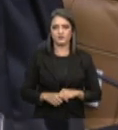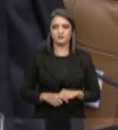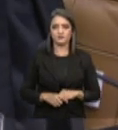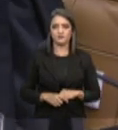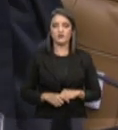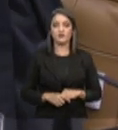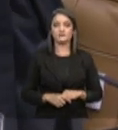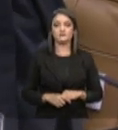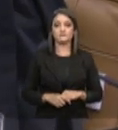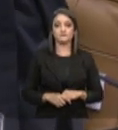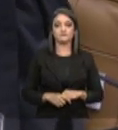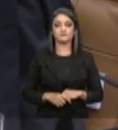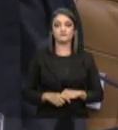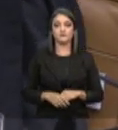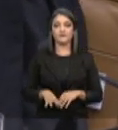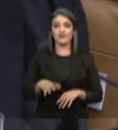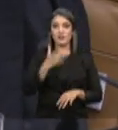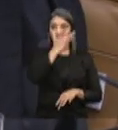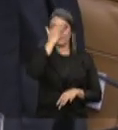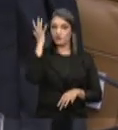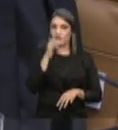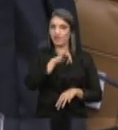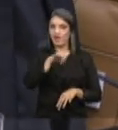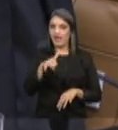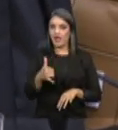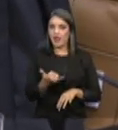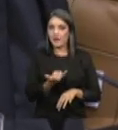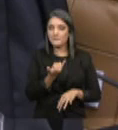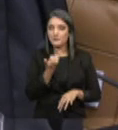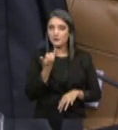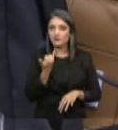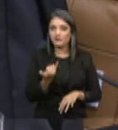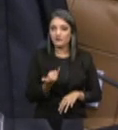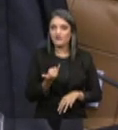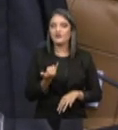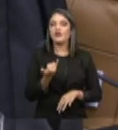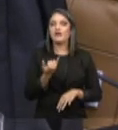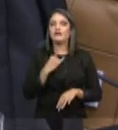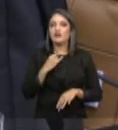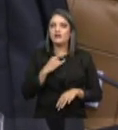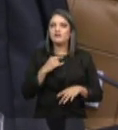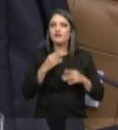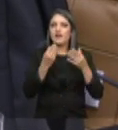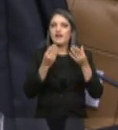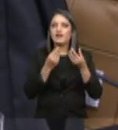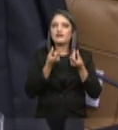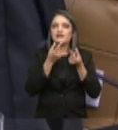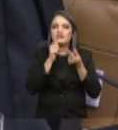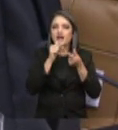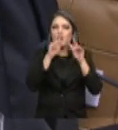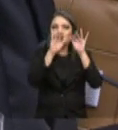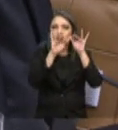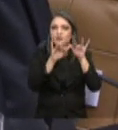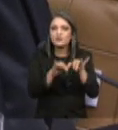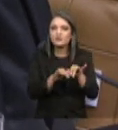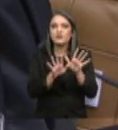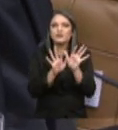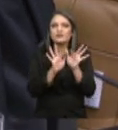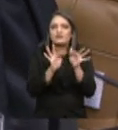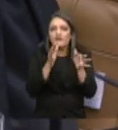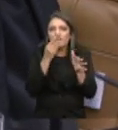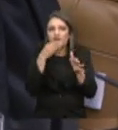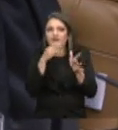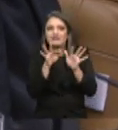quem se banha deste Sereno da orvalhada das noites que a vida oferta e